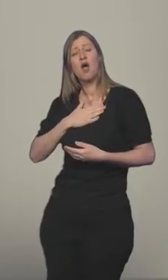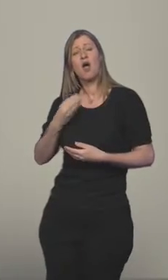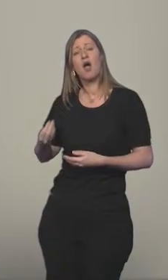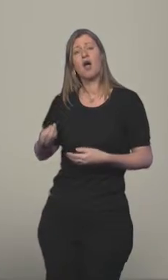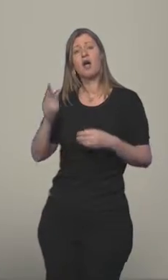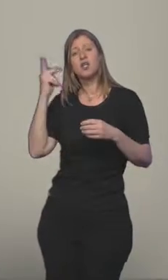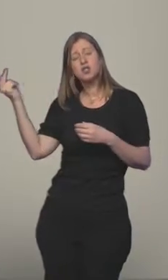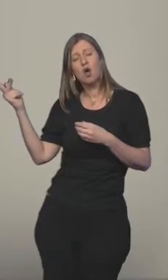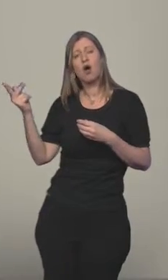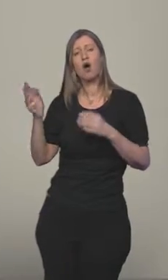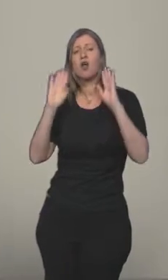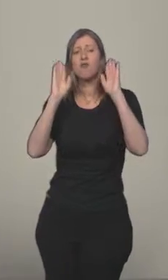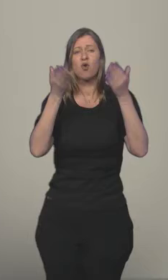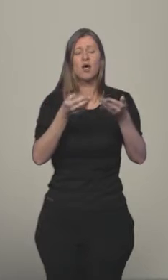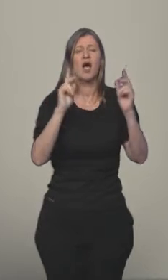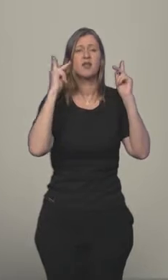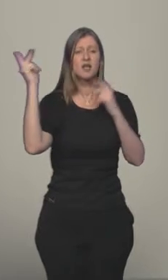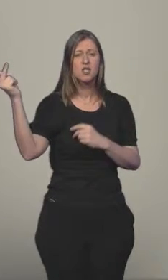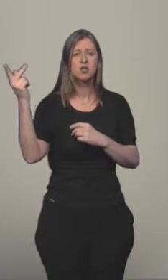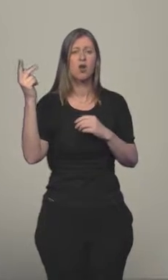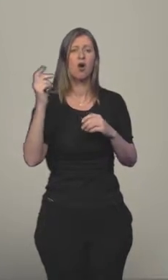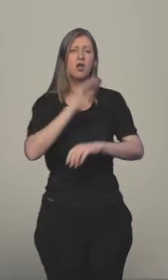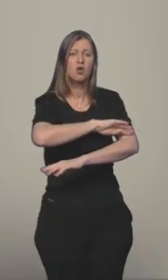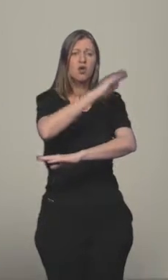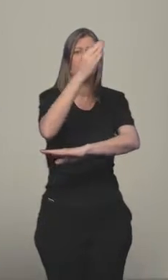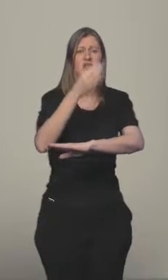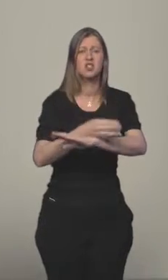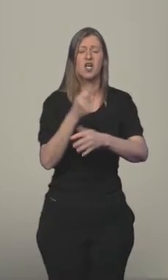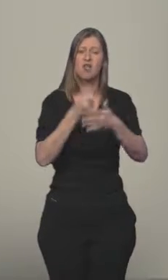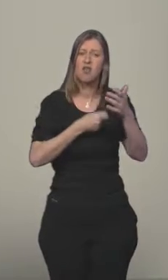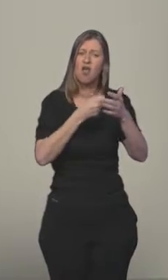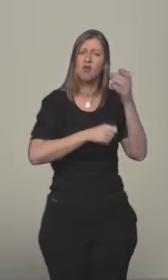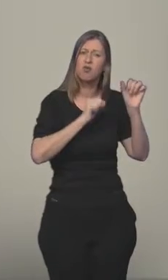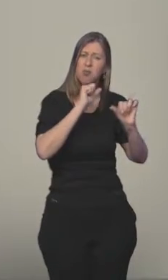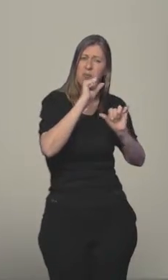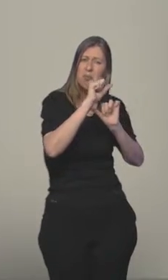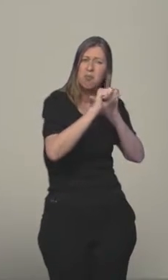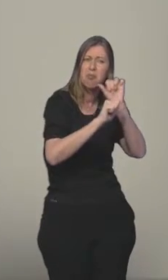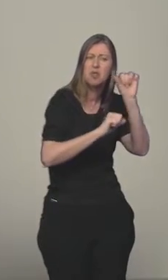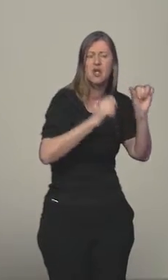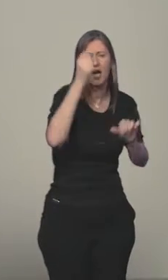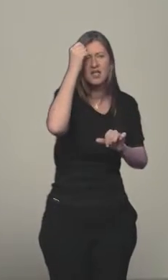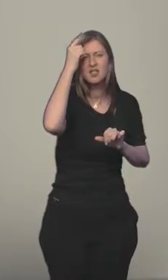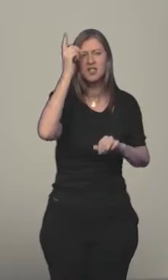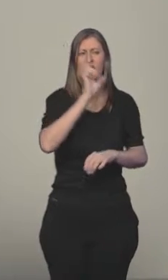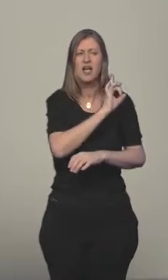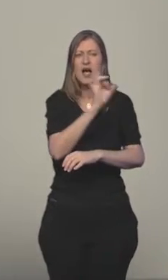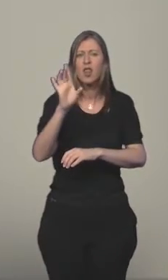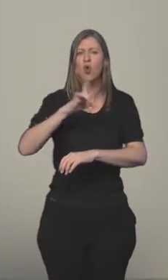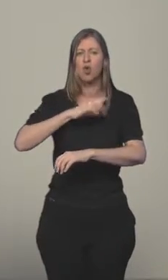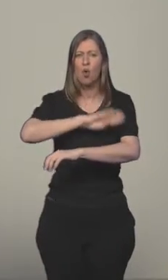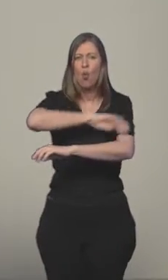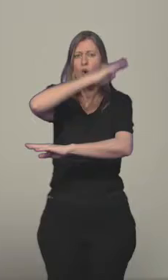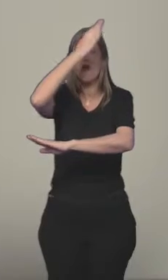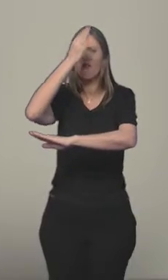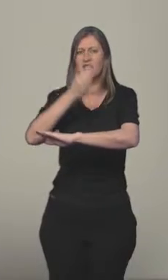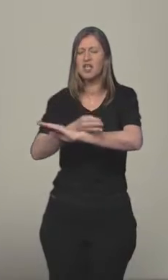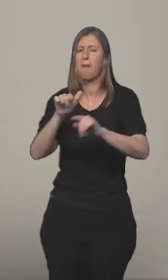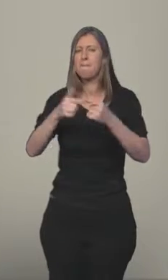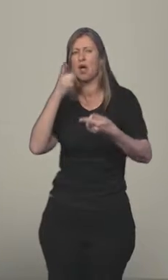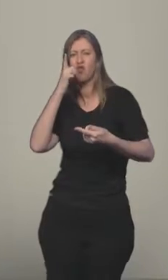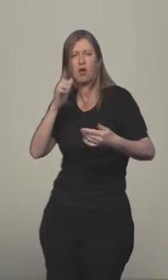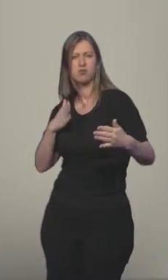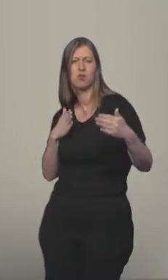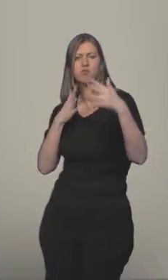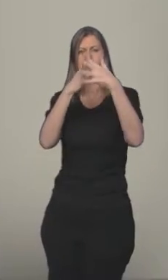minhas palestras, focada principalmente na história do Everest. Eu tento quebrar esse mito do Everest, o meu Everest, o seu Everest, que ele realmente não